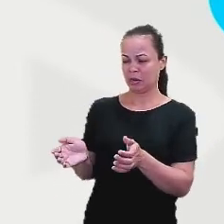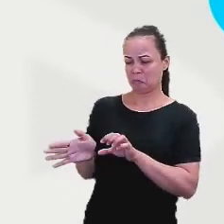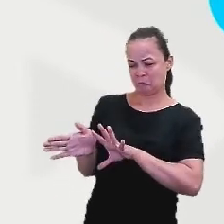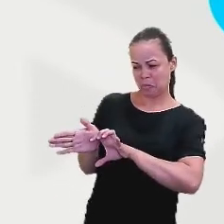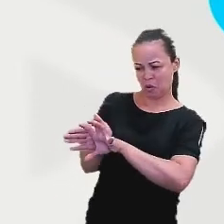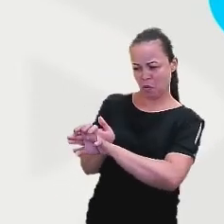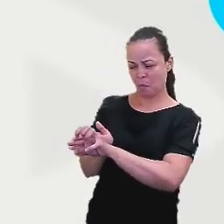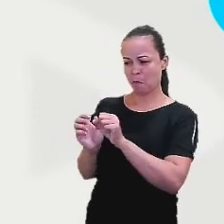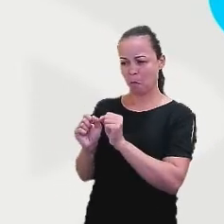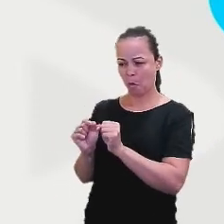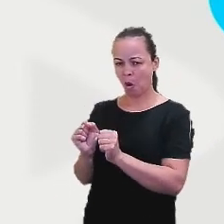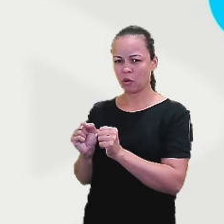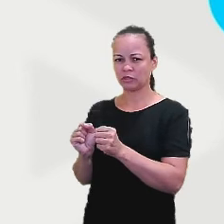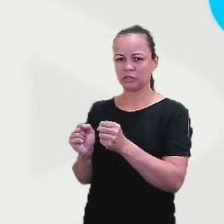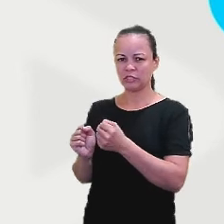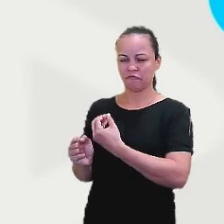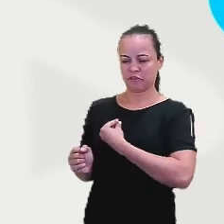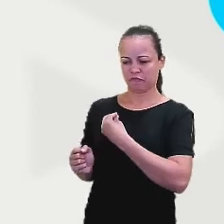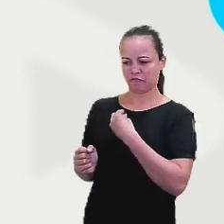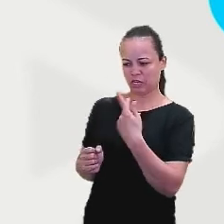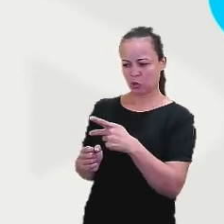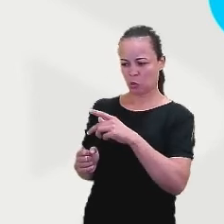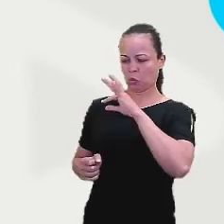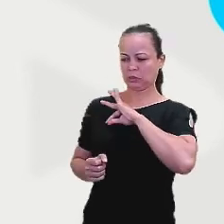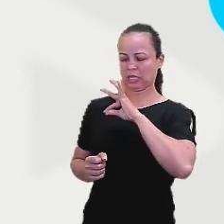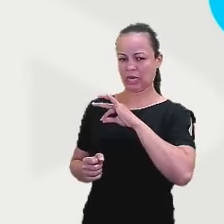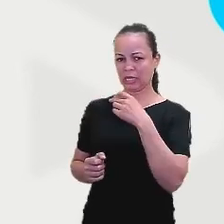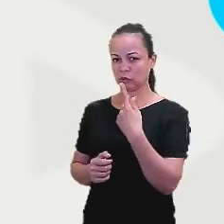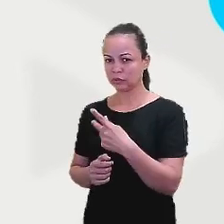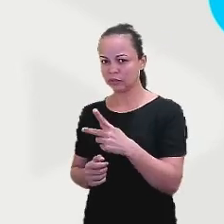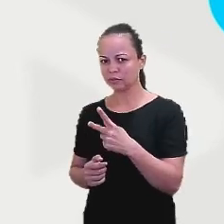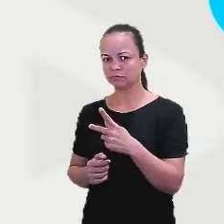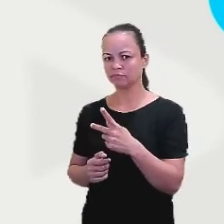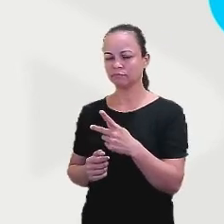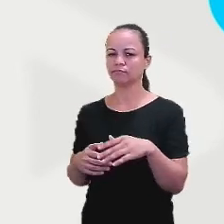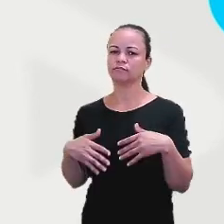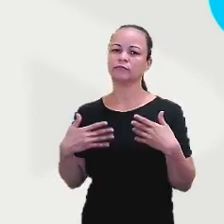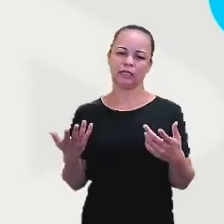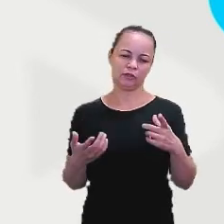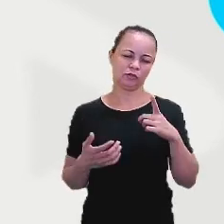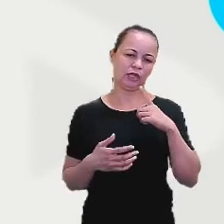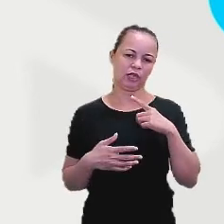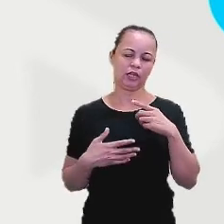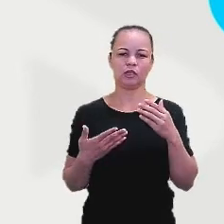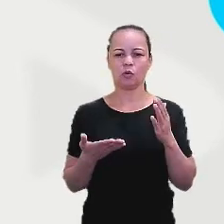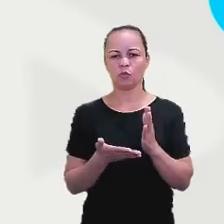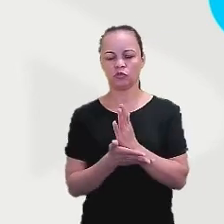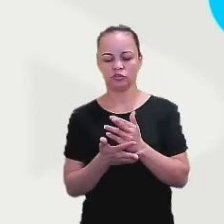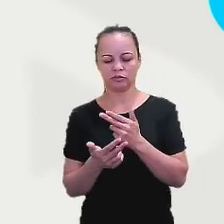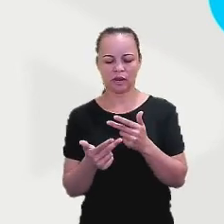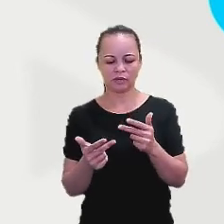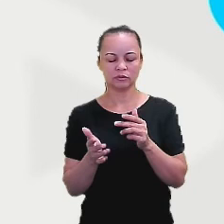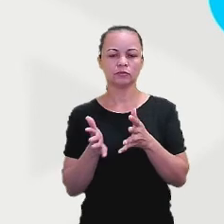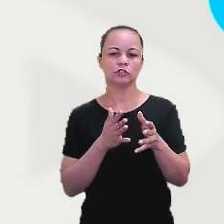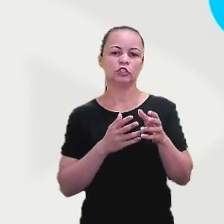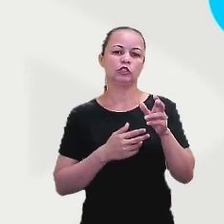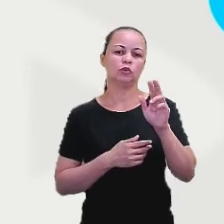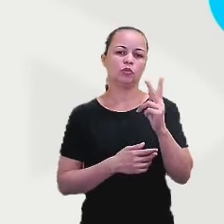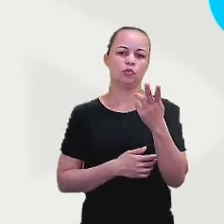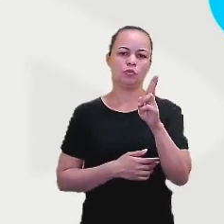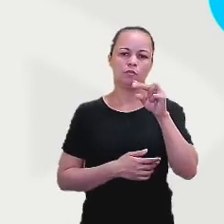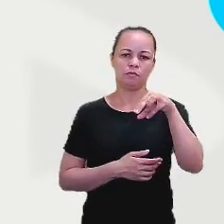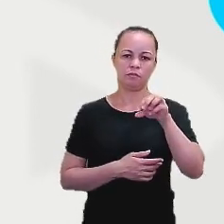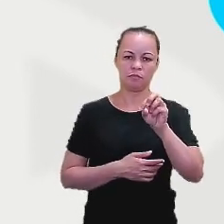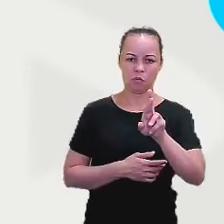salário desses. Então, onde está aí o efeito de humor? Os traços de humor, né? Justamente na letra